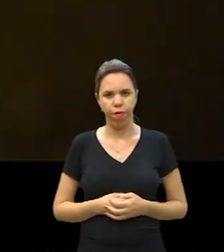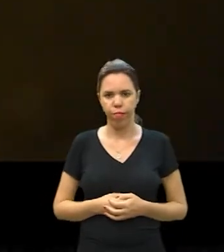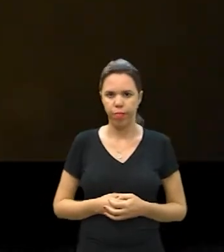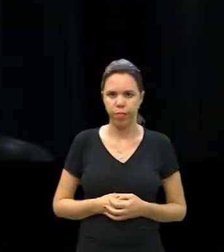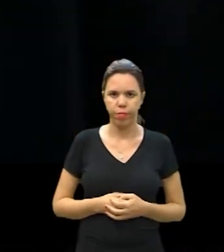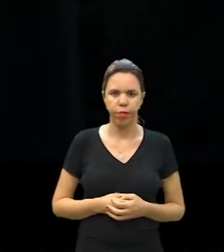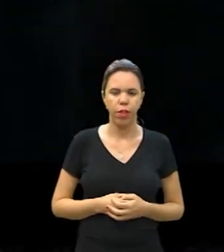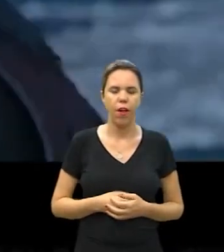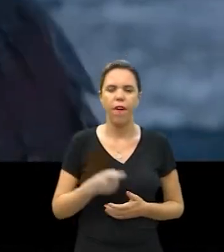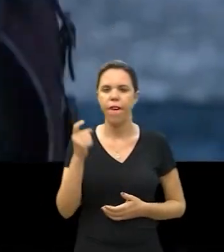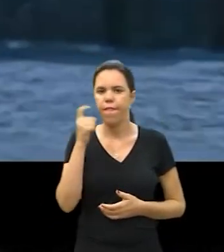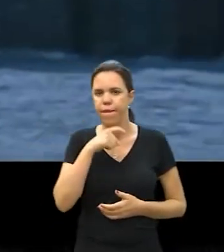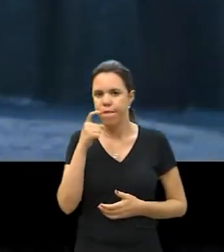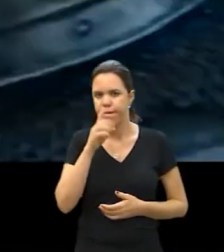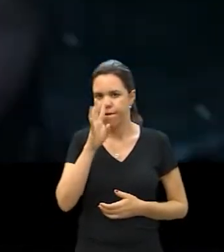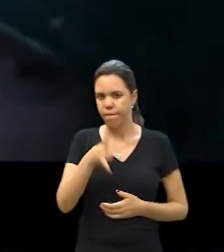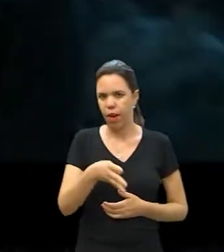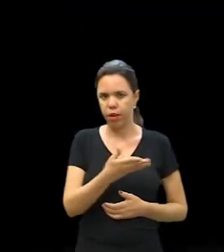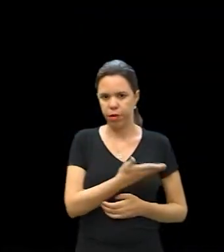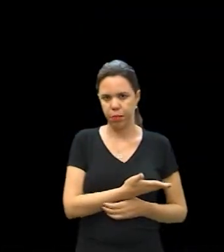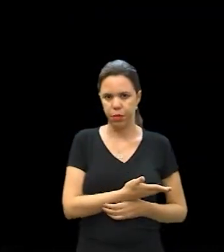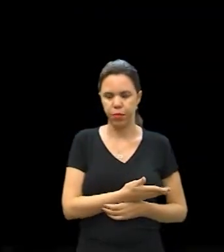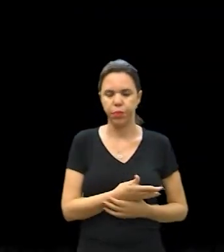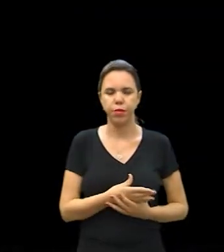De dar falso testemunho,